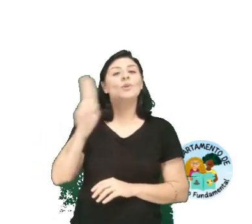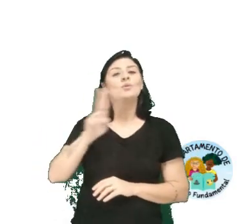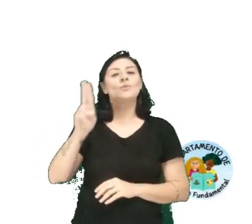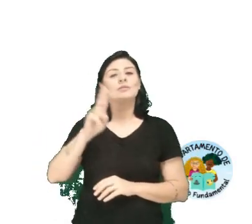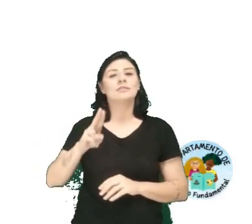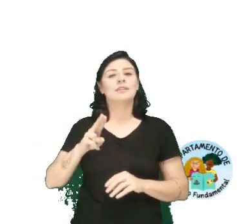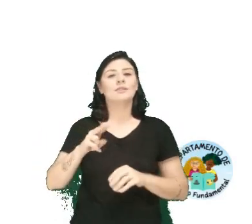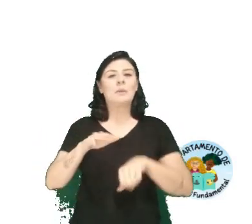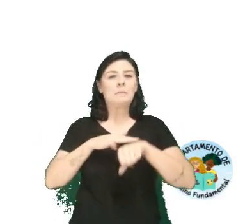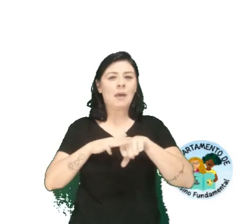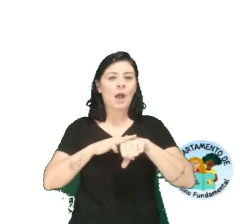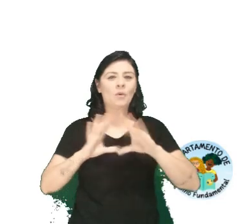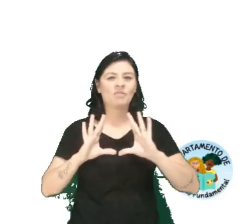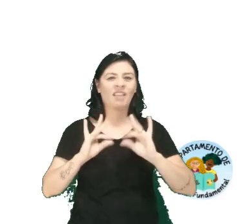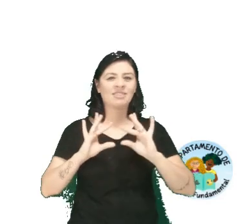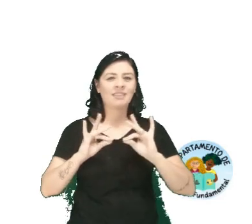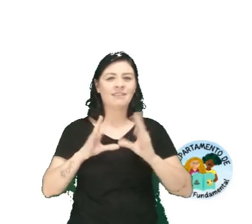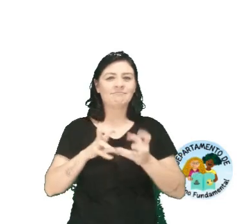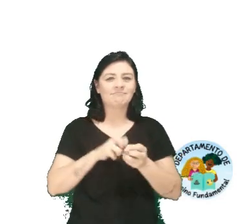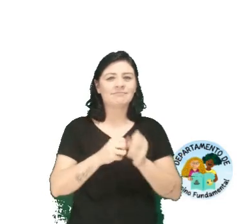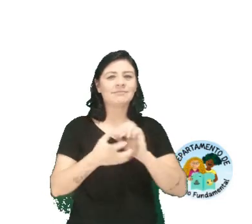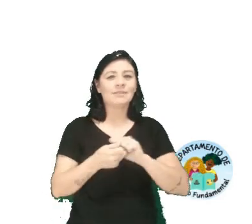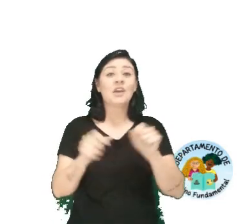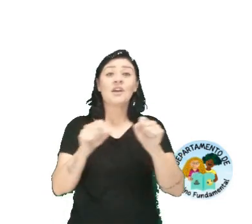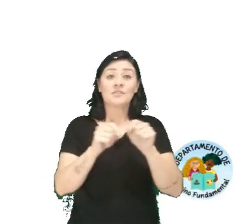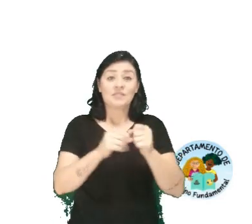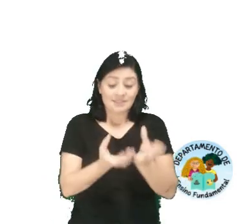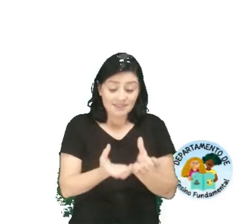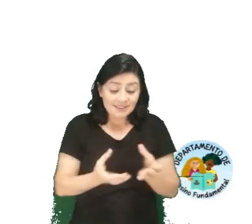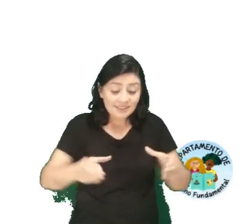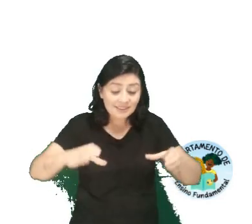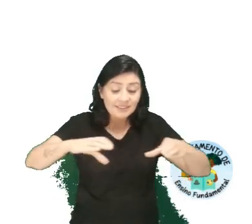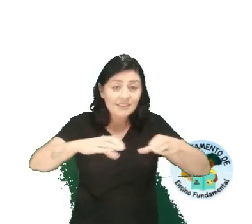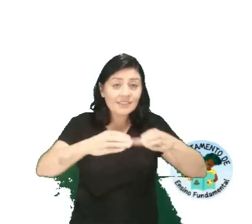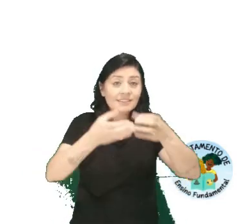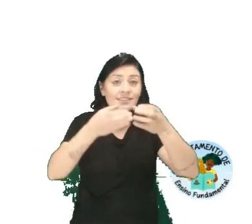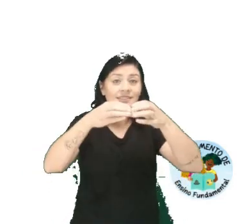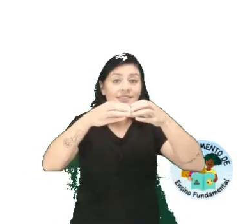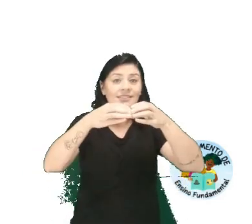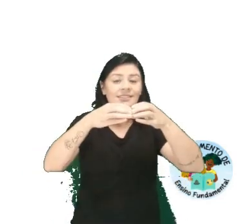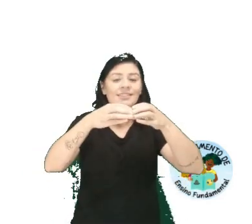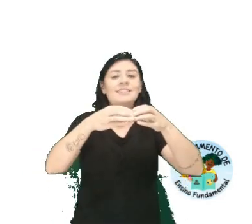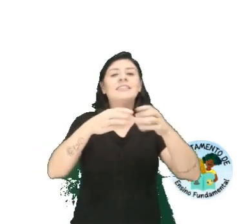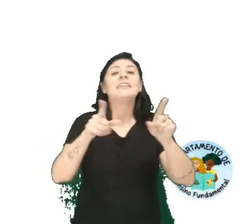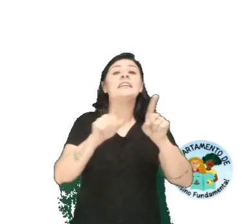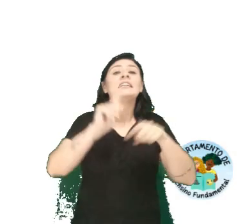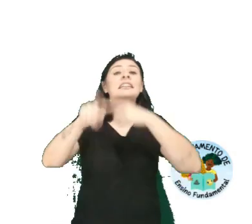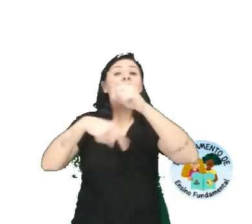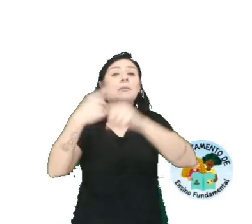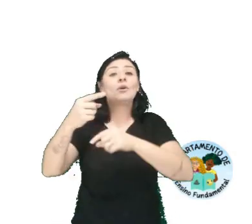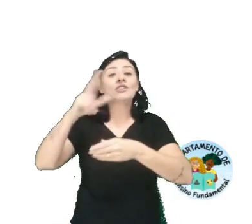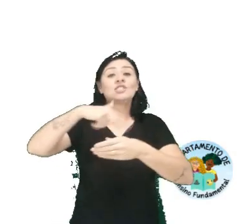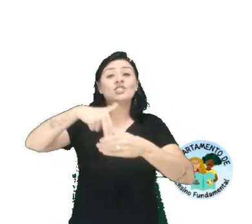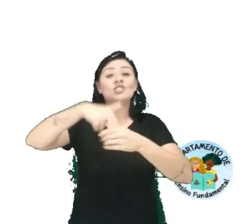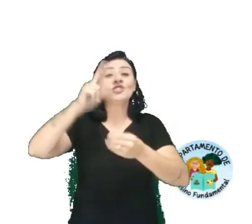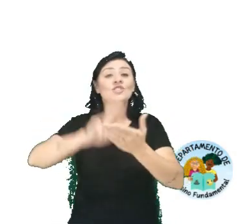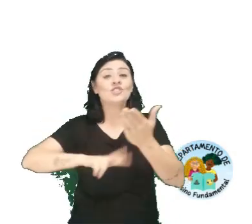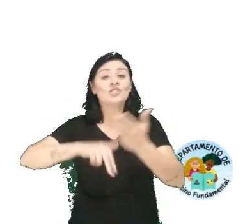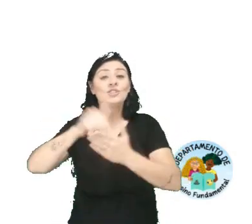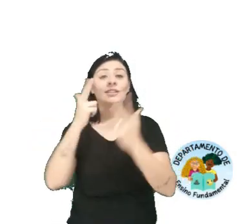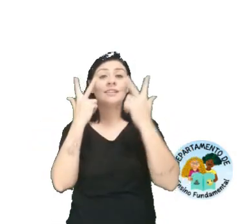argila, criaram cumbucas, né, tigelas, e depois, com a tinta natural, elas